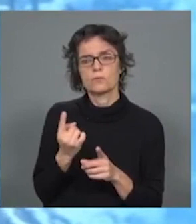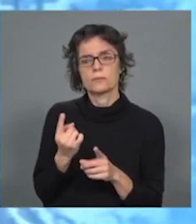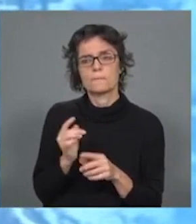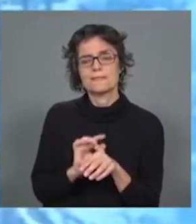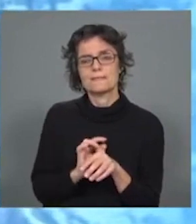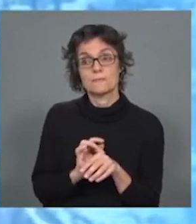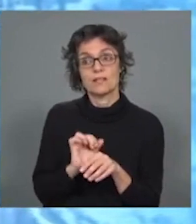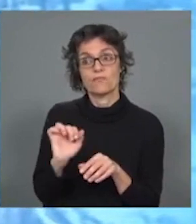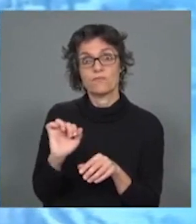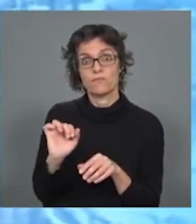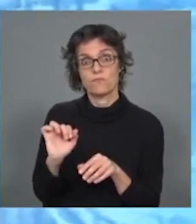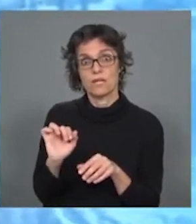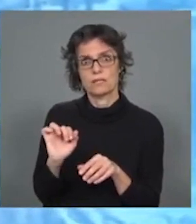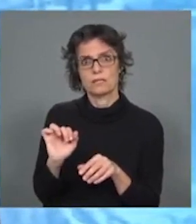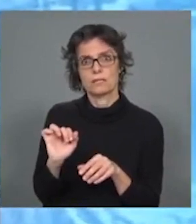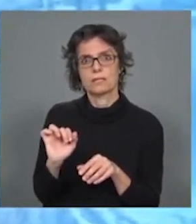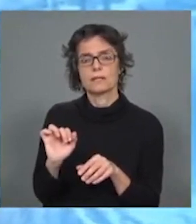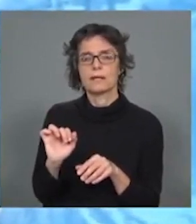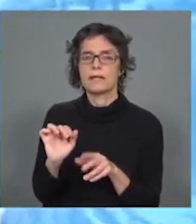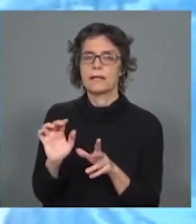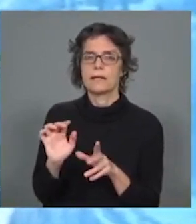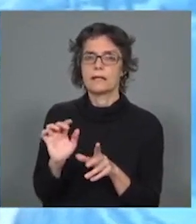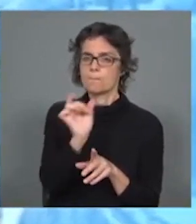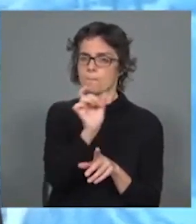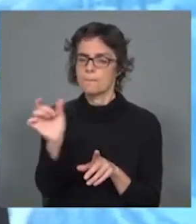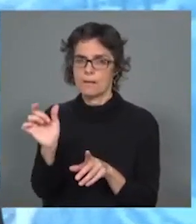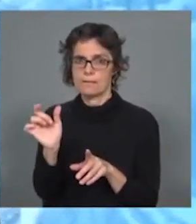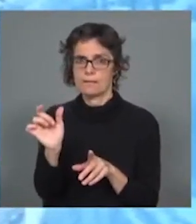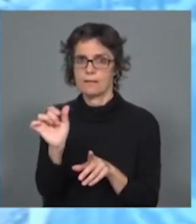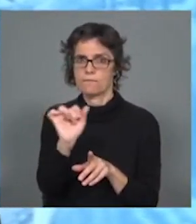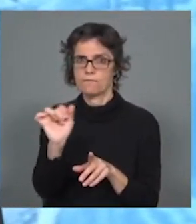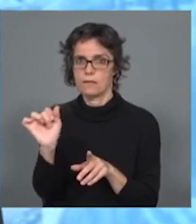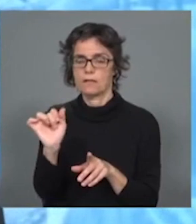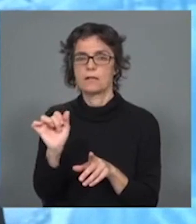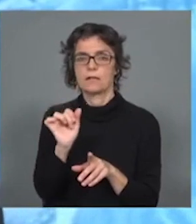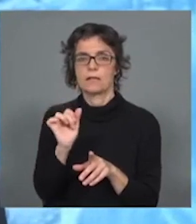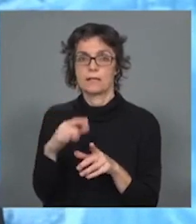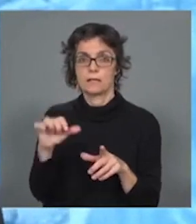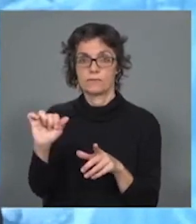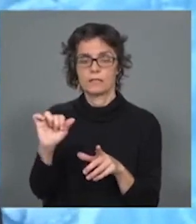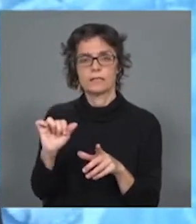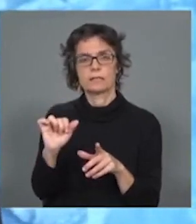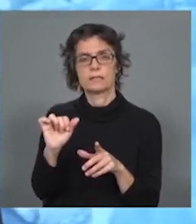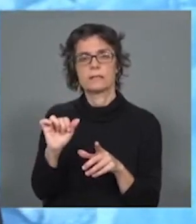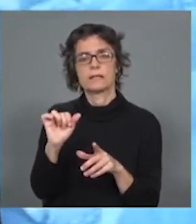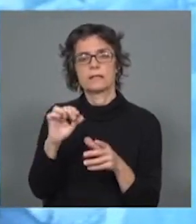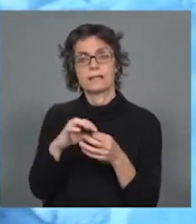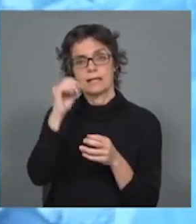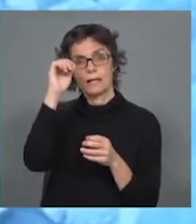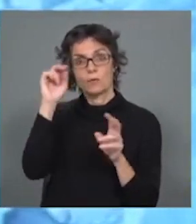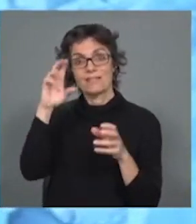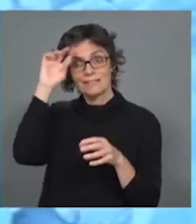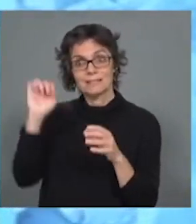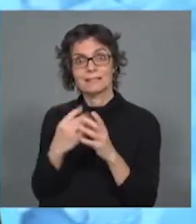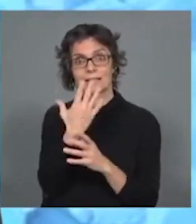sensibilidade semântica aos termos que são utilizados, aos termos hebraicos que são utilizados nas narrativas da criação, que